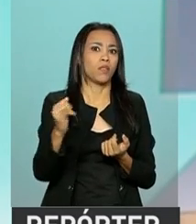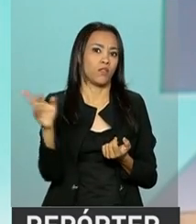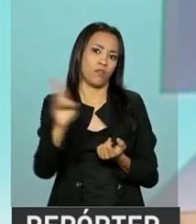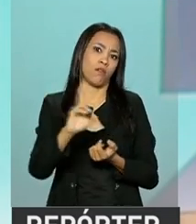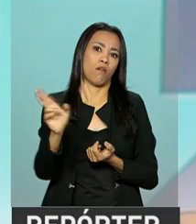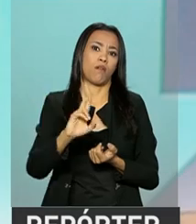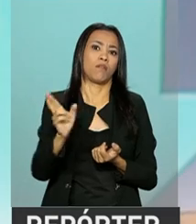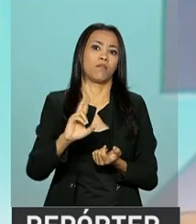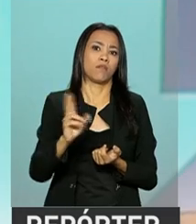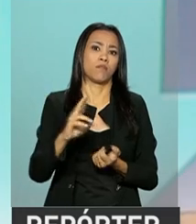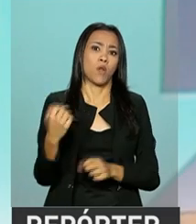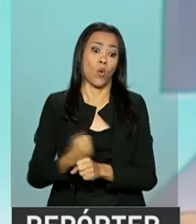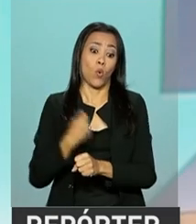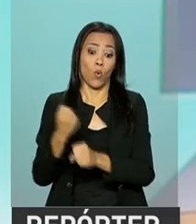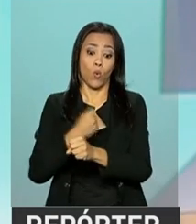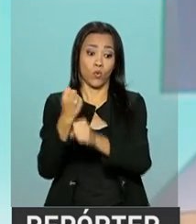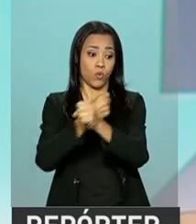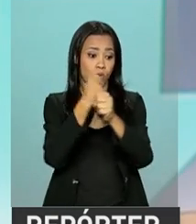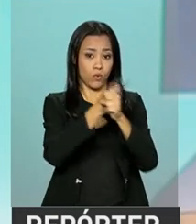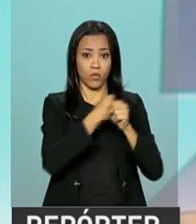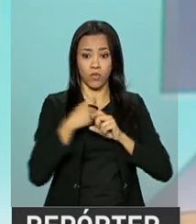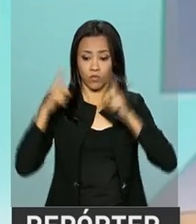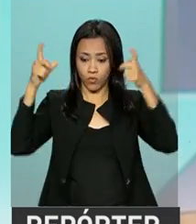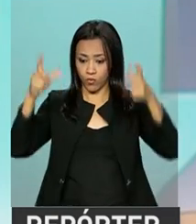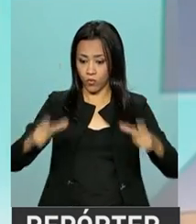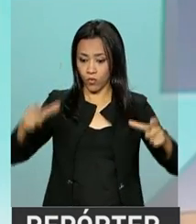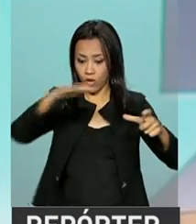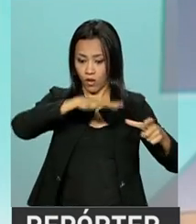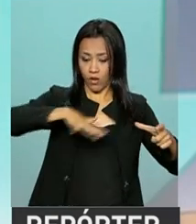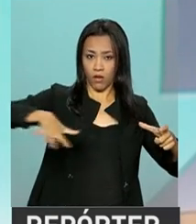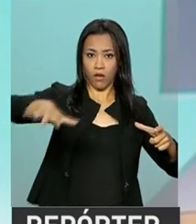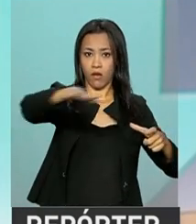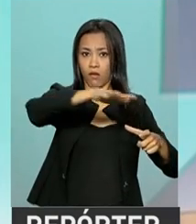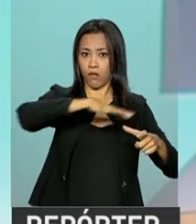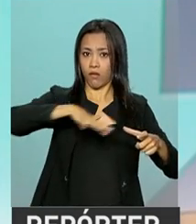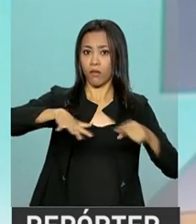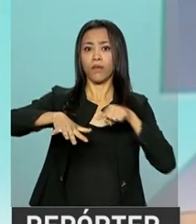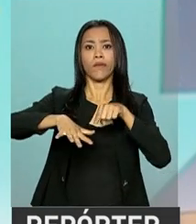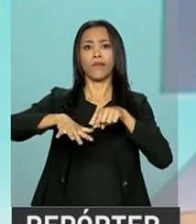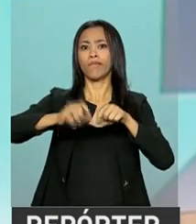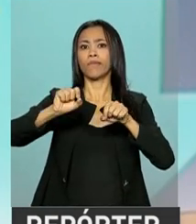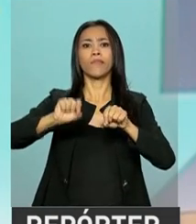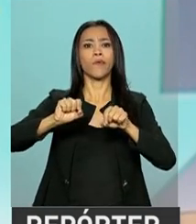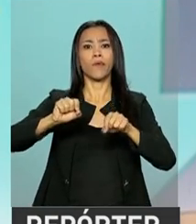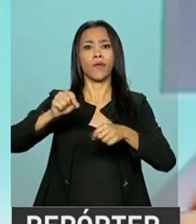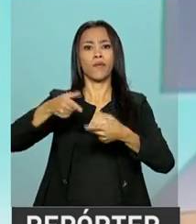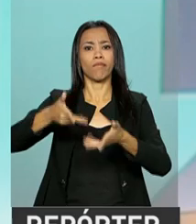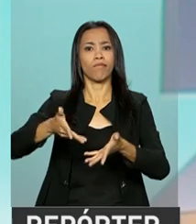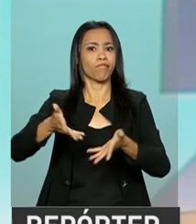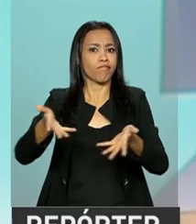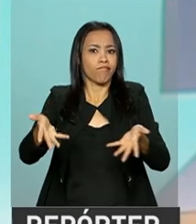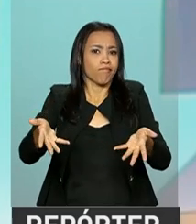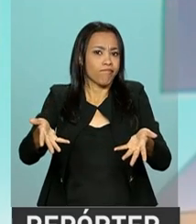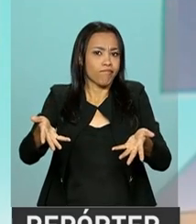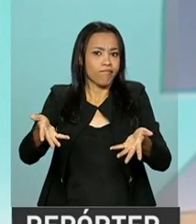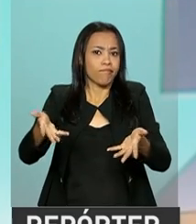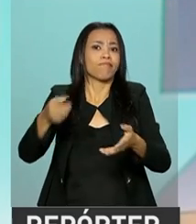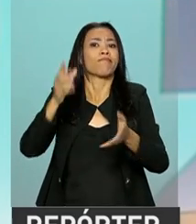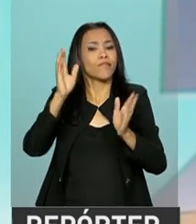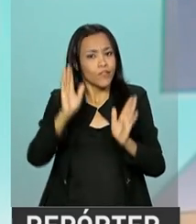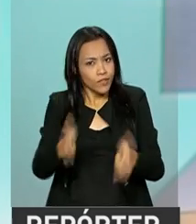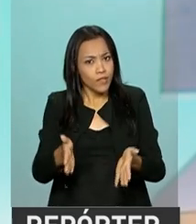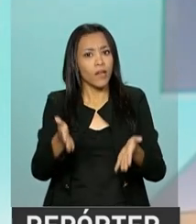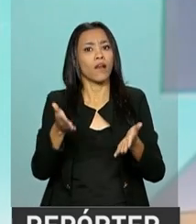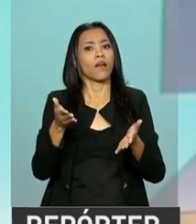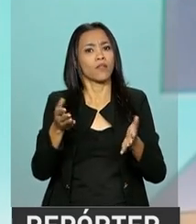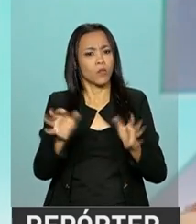construção de um centro no equipamento de um centro que aí se encontra plenamente eh eh consolidado